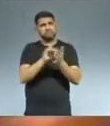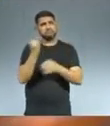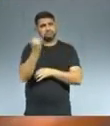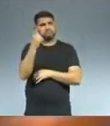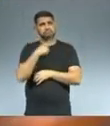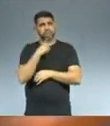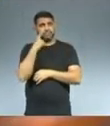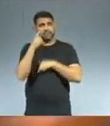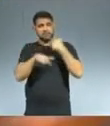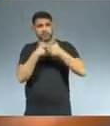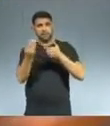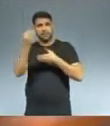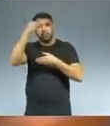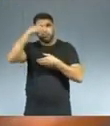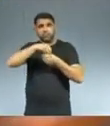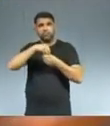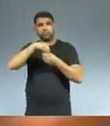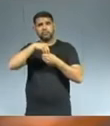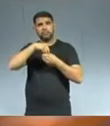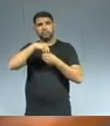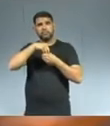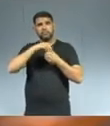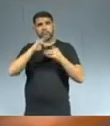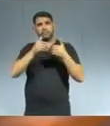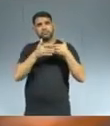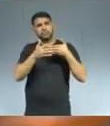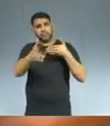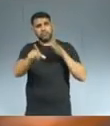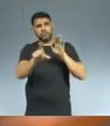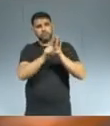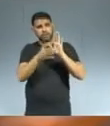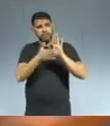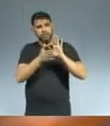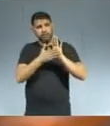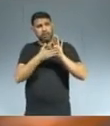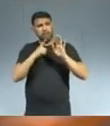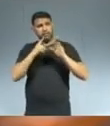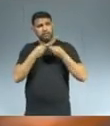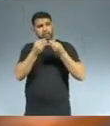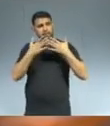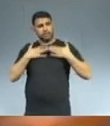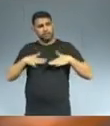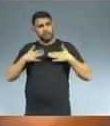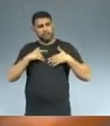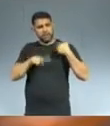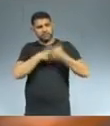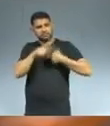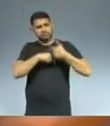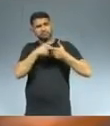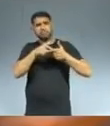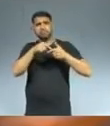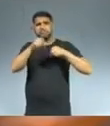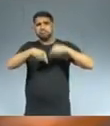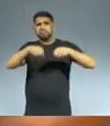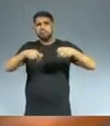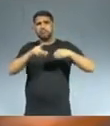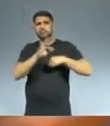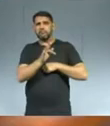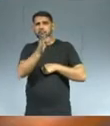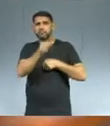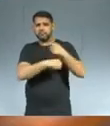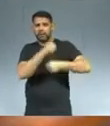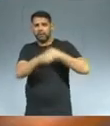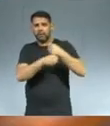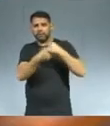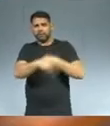efetivamente Trazer isso tudo para dentro de um processo legal para dar tranquilidade o som dos próximos anos